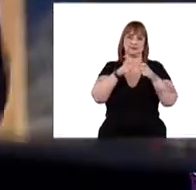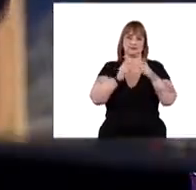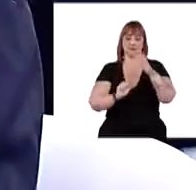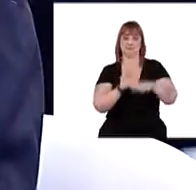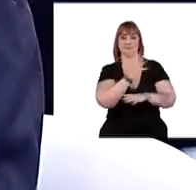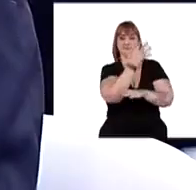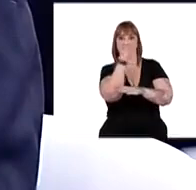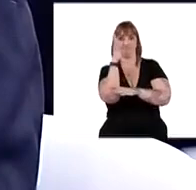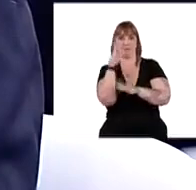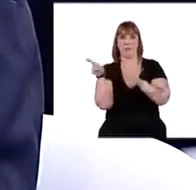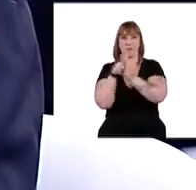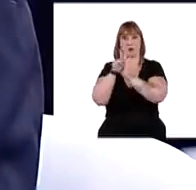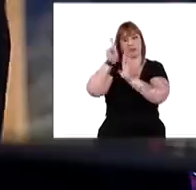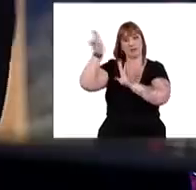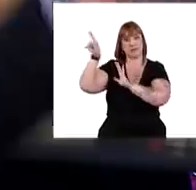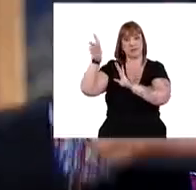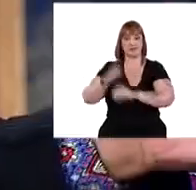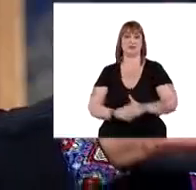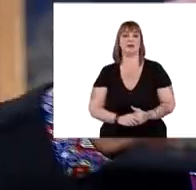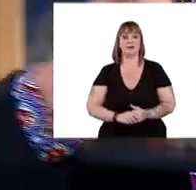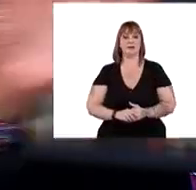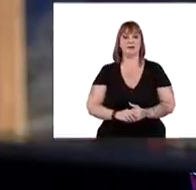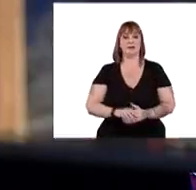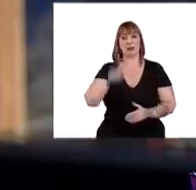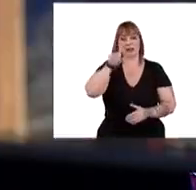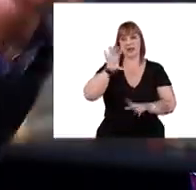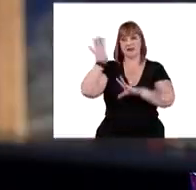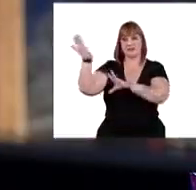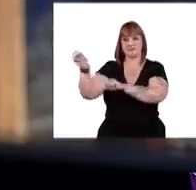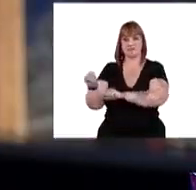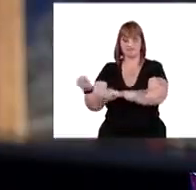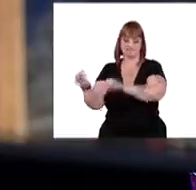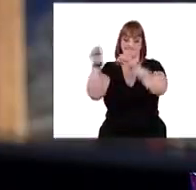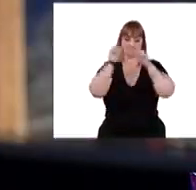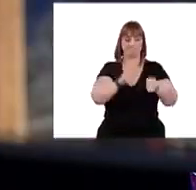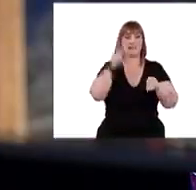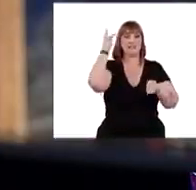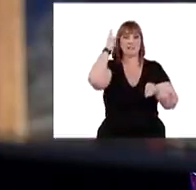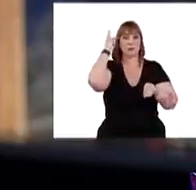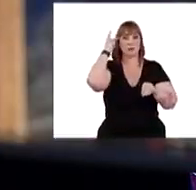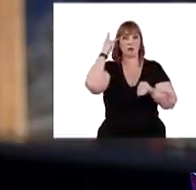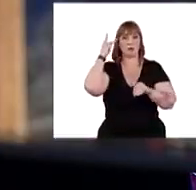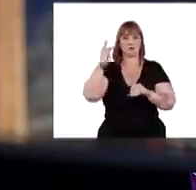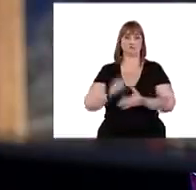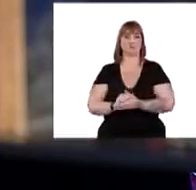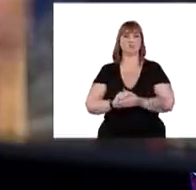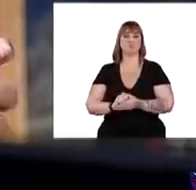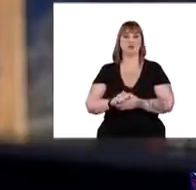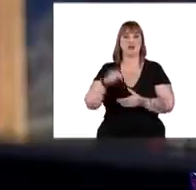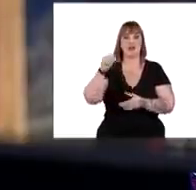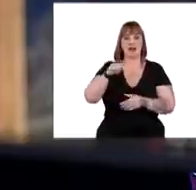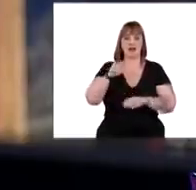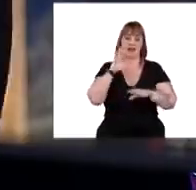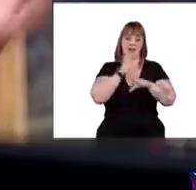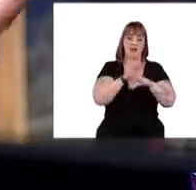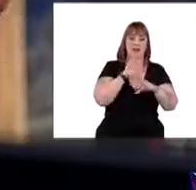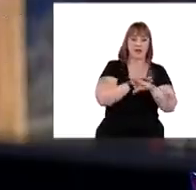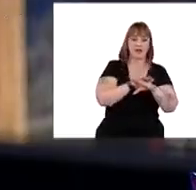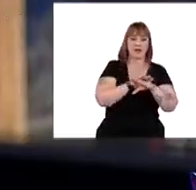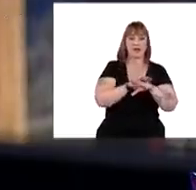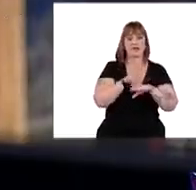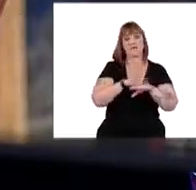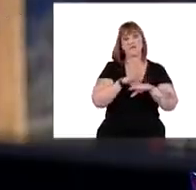planta nativa. A castanha é coletada lá e é mandada aqui para São Paulo, né? E aí aqui se beneficia, aqui faz